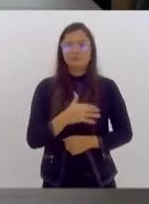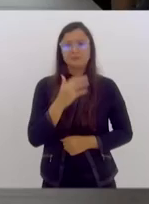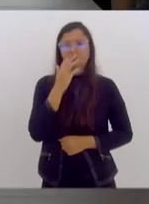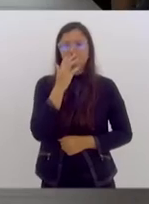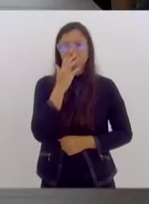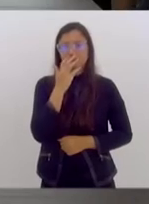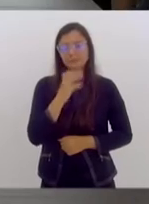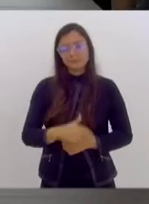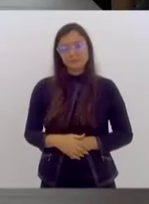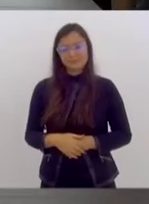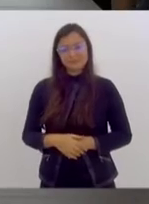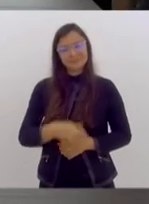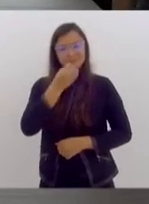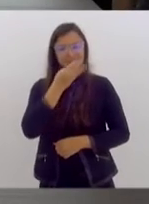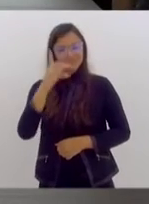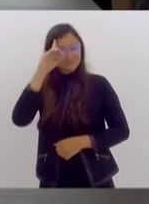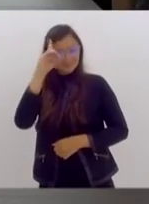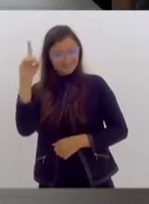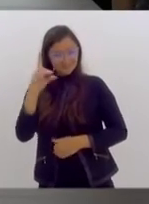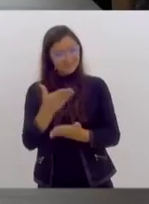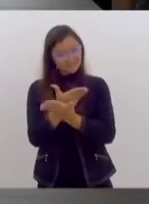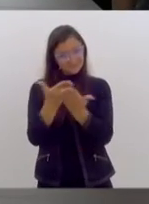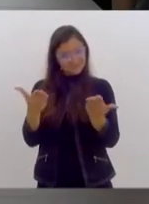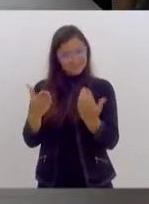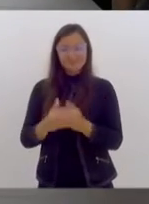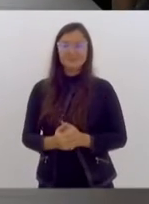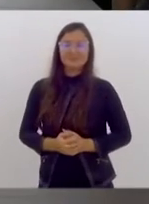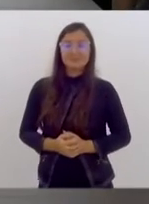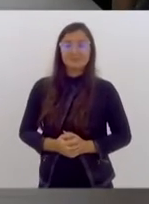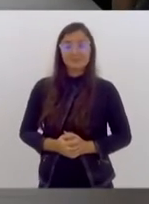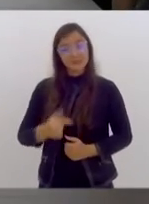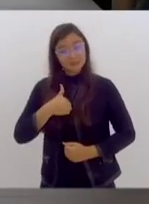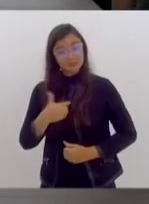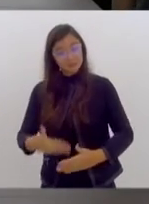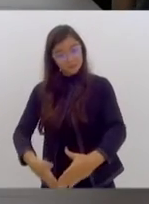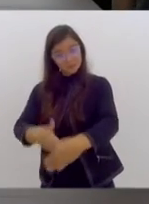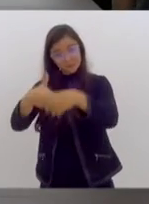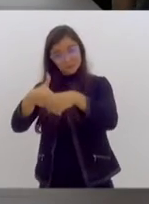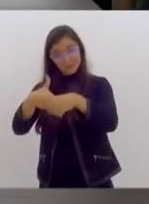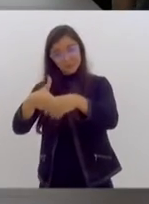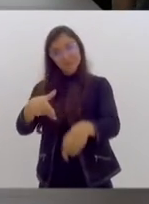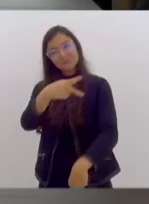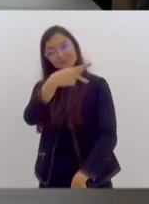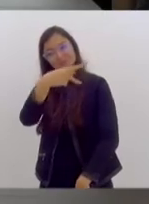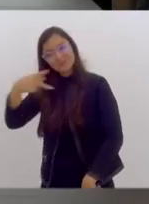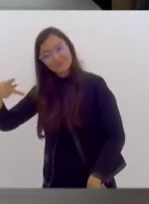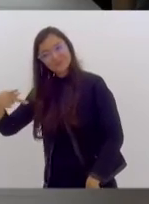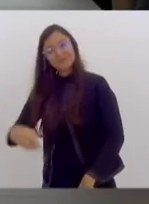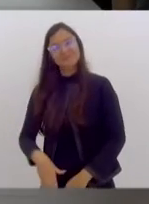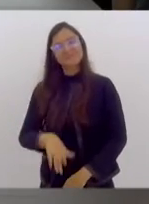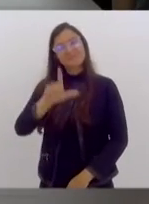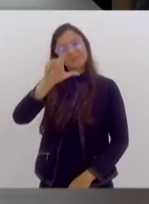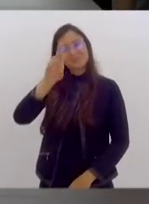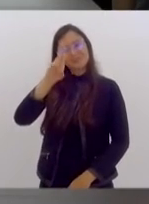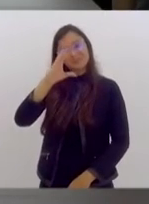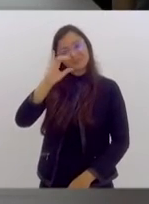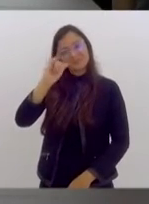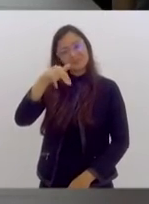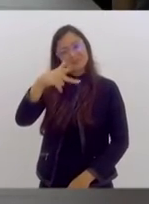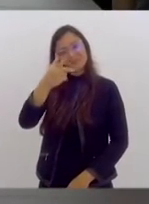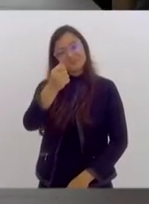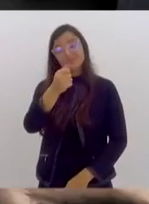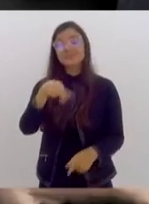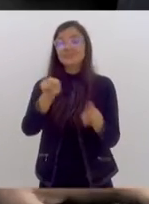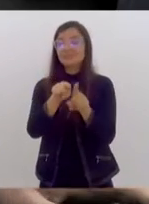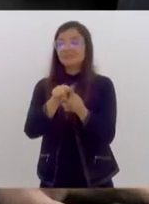bom gente Bom dia a todos quero aqui cumprimentar nossa presidenta Lucinha que já quero